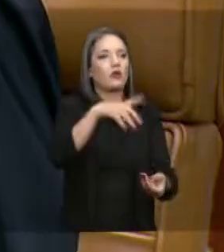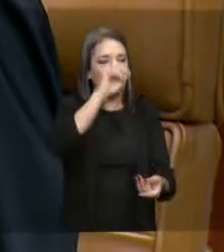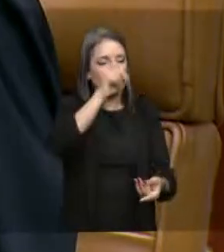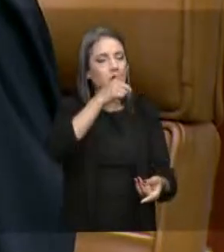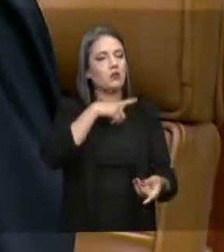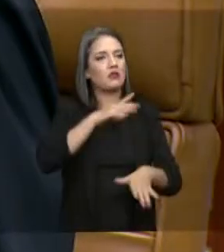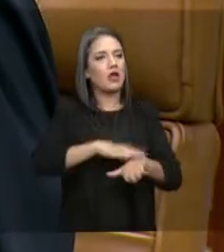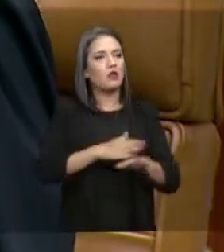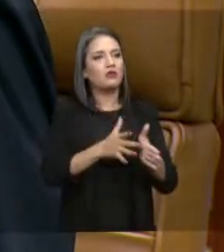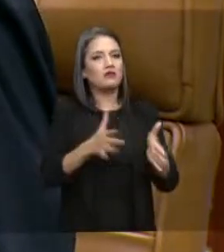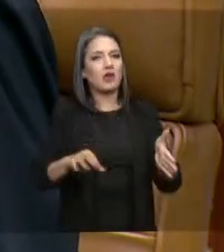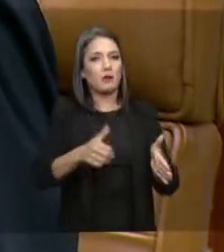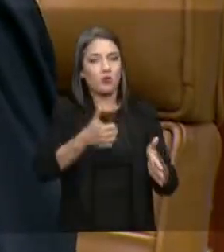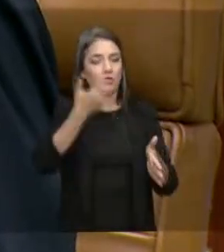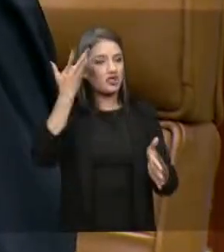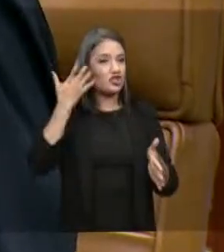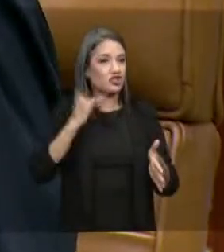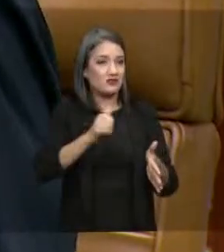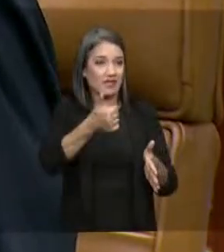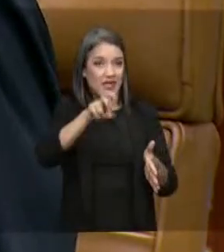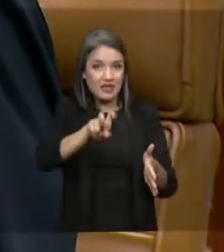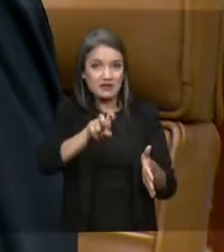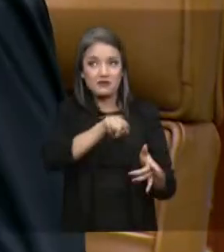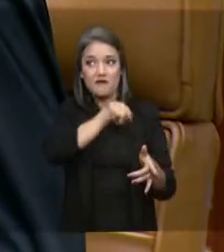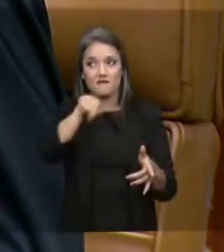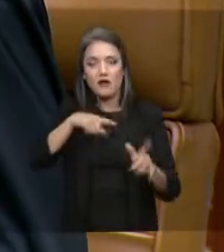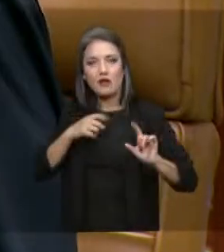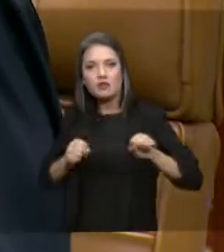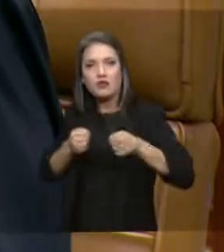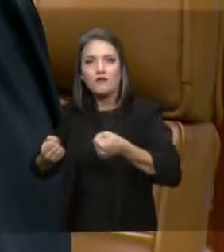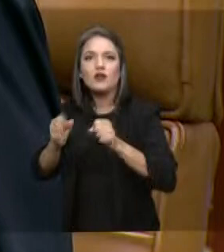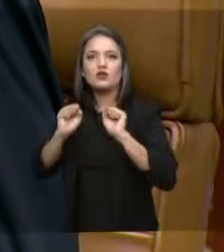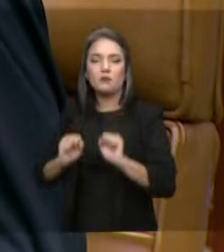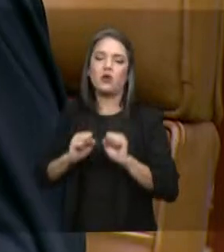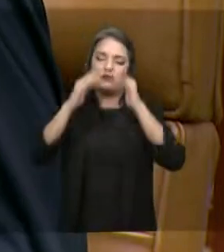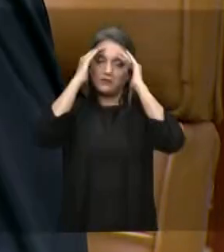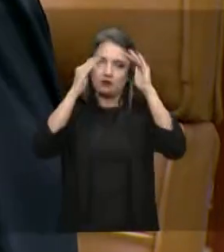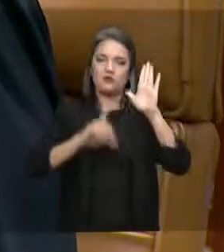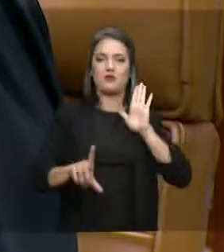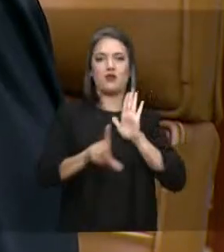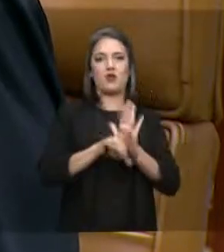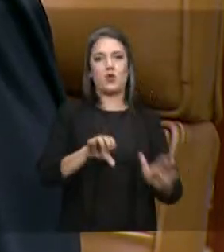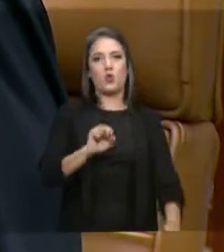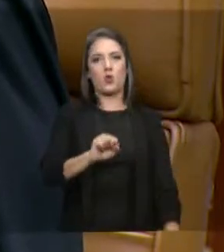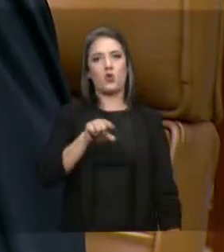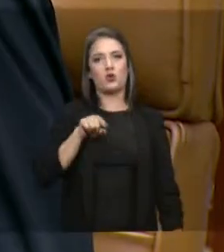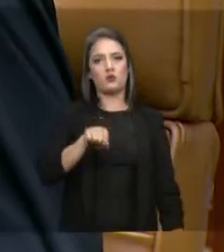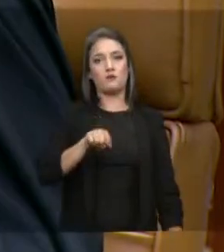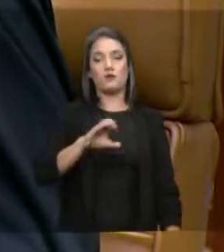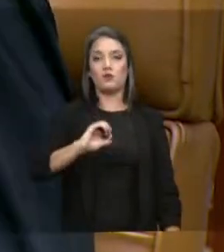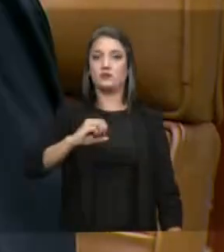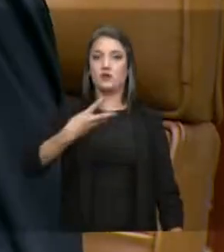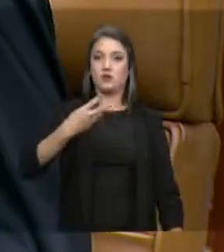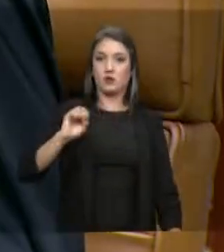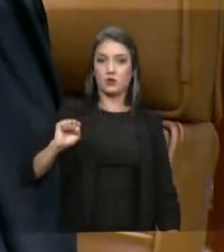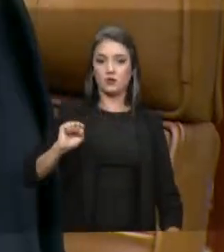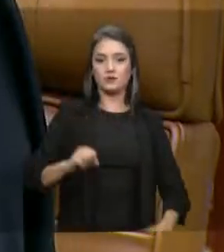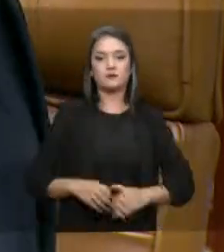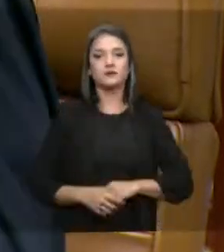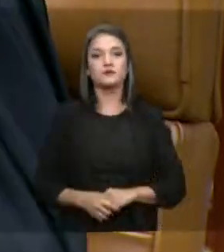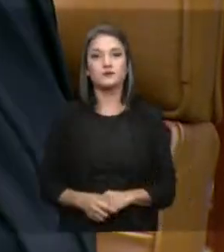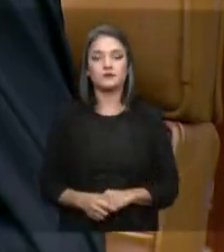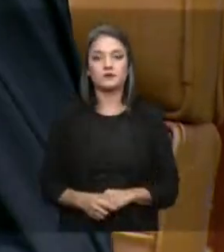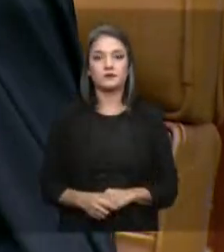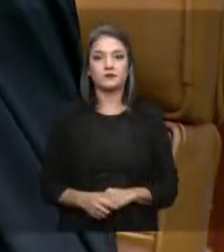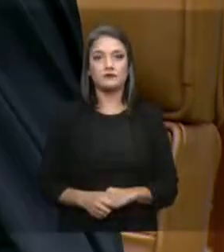é seguindo o procedimento da Lei 8000 e 38 acho presentes